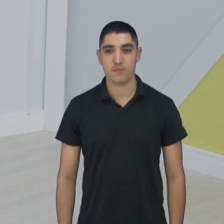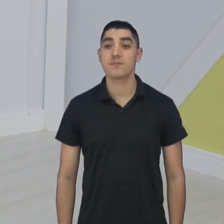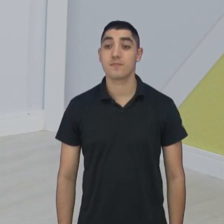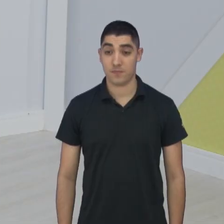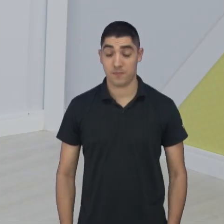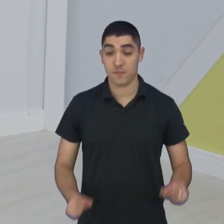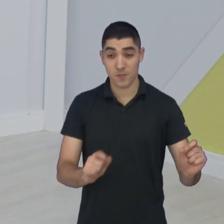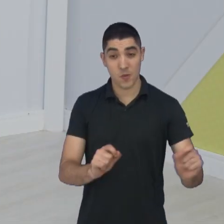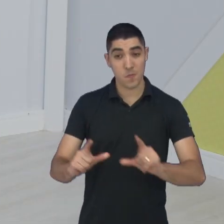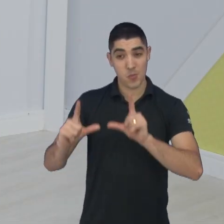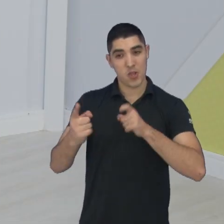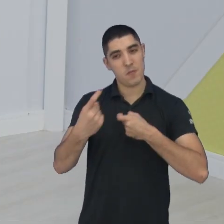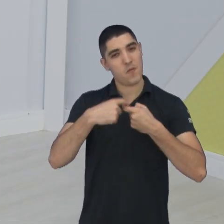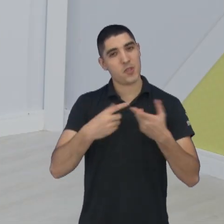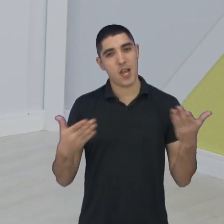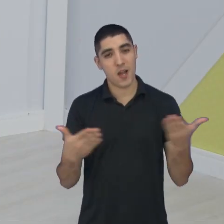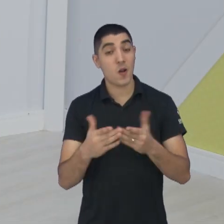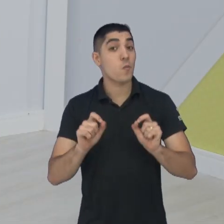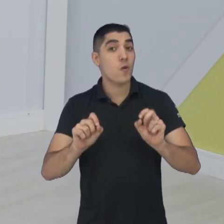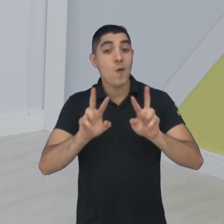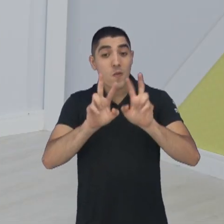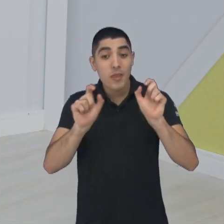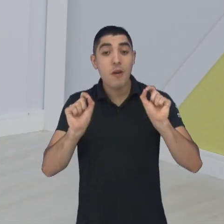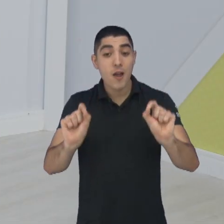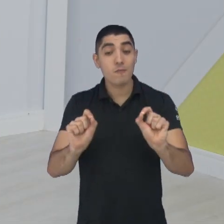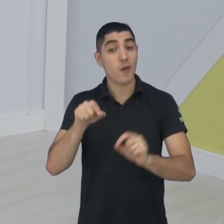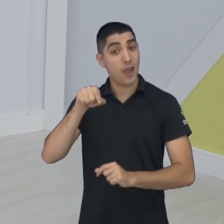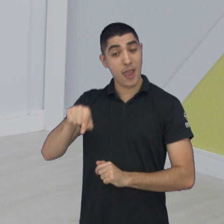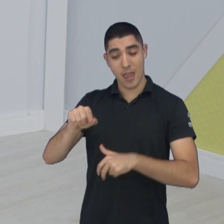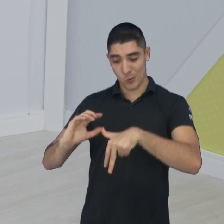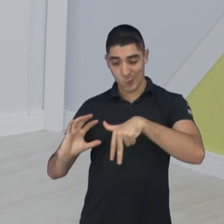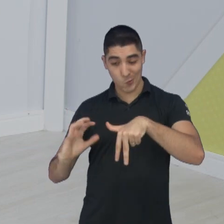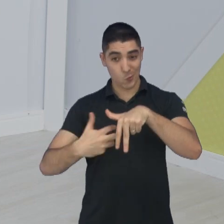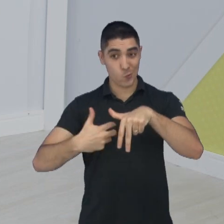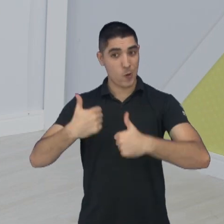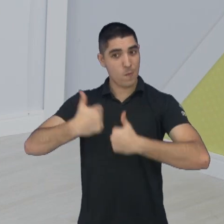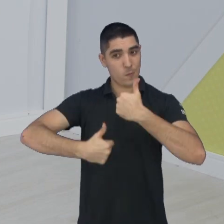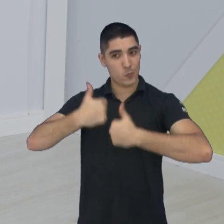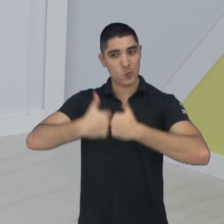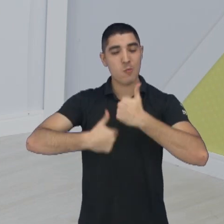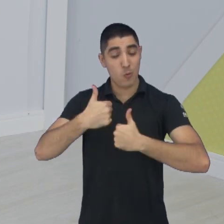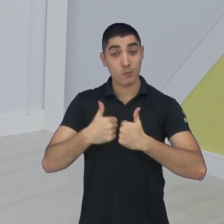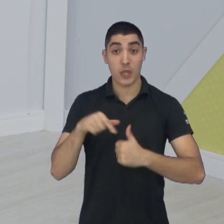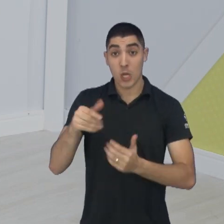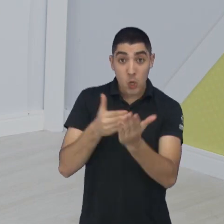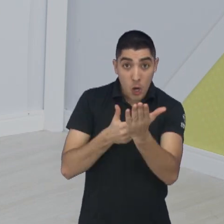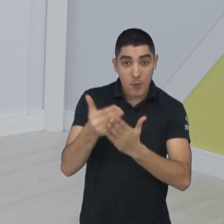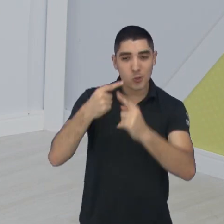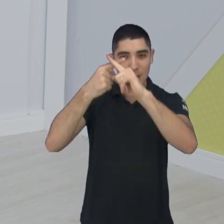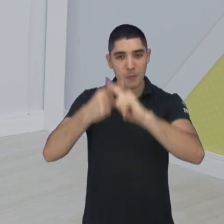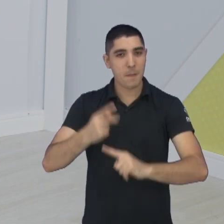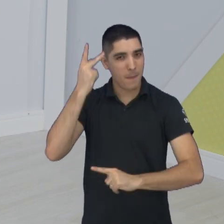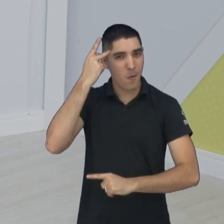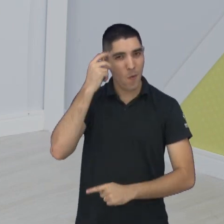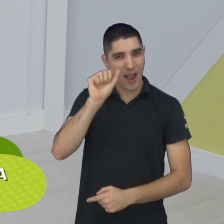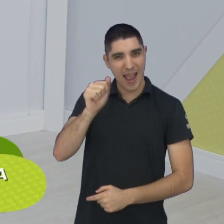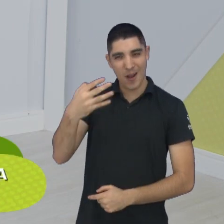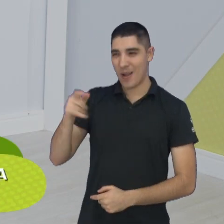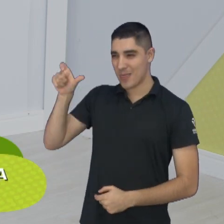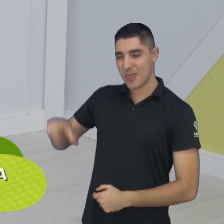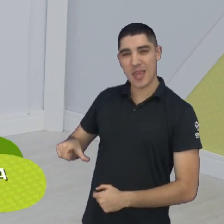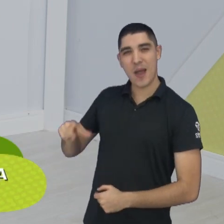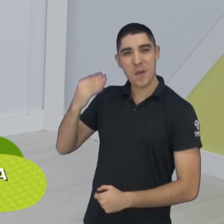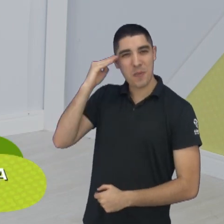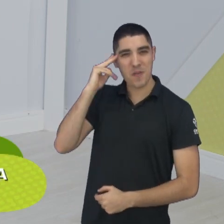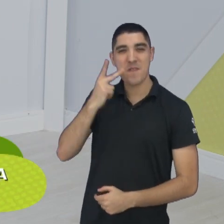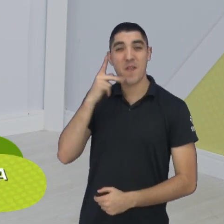Muito bem, de volta com o Hora do Esporte, agora a gente fala do Joseense. O time estreou na Série A4, que o Brunão apelidou muito bem de